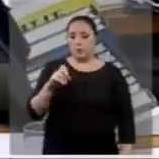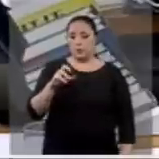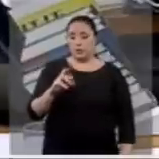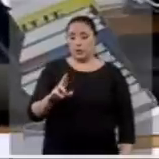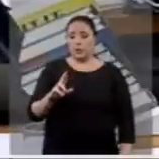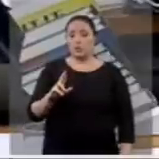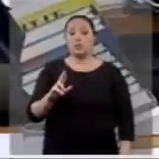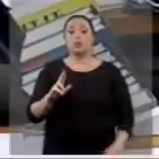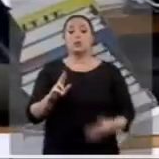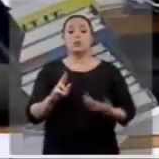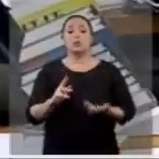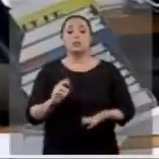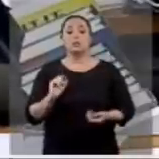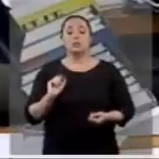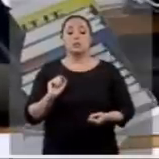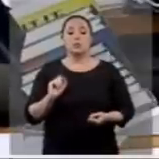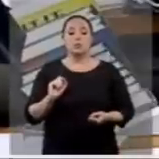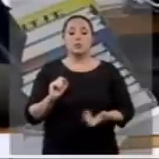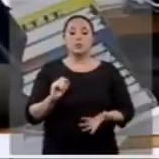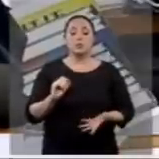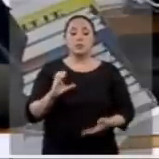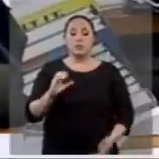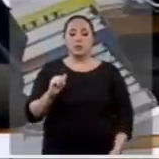maior, de